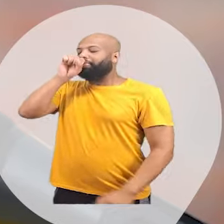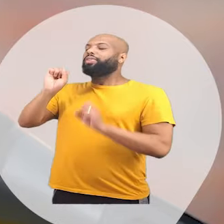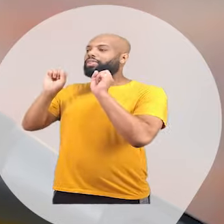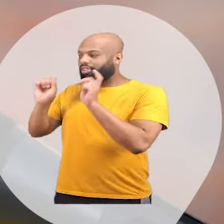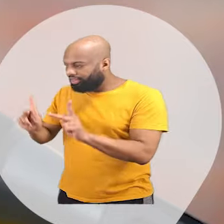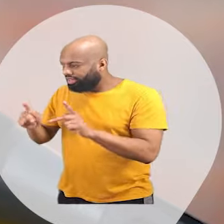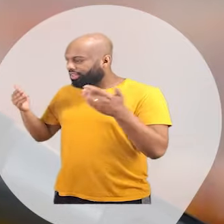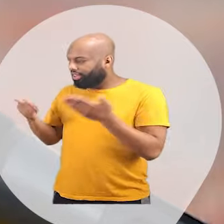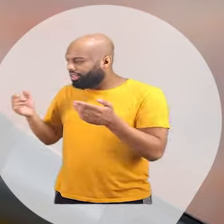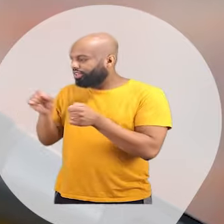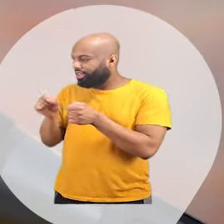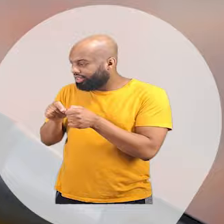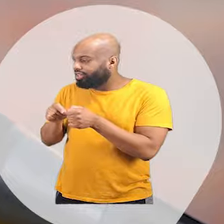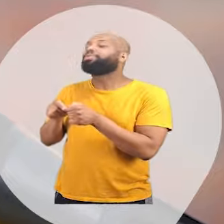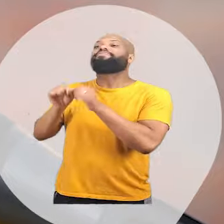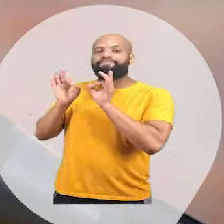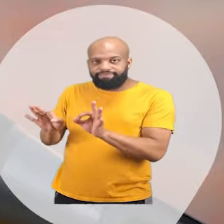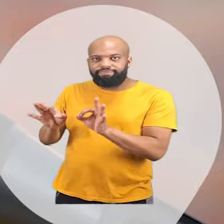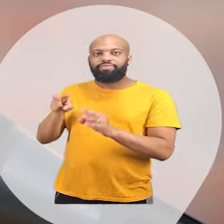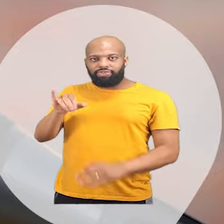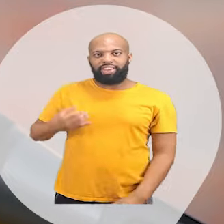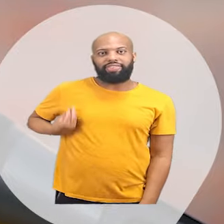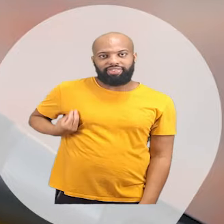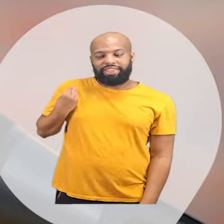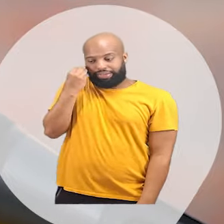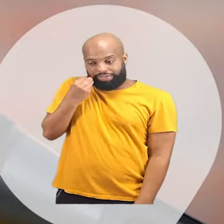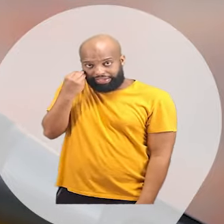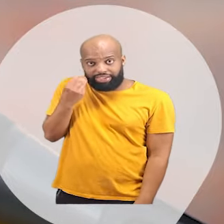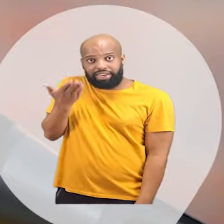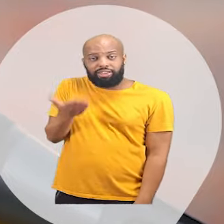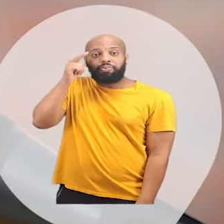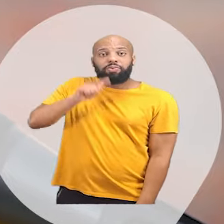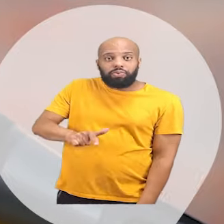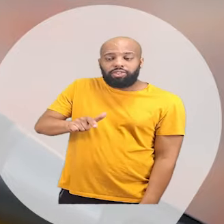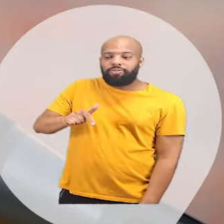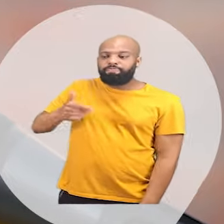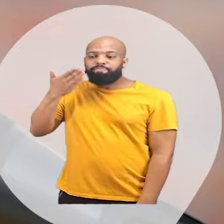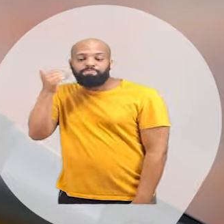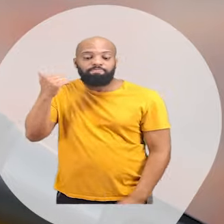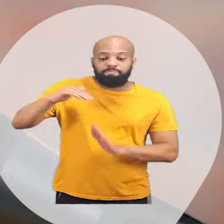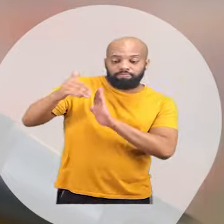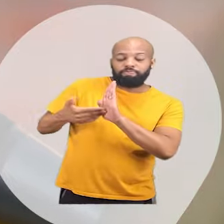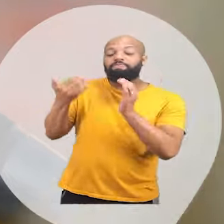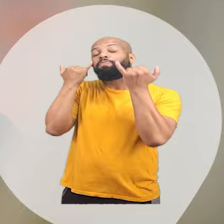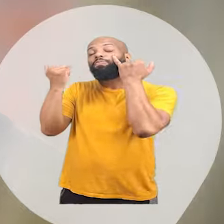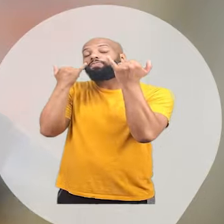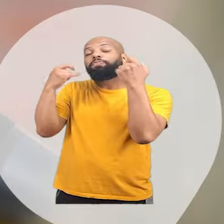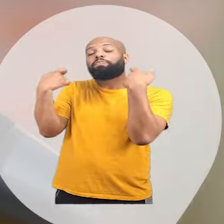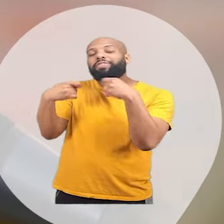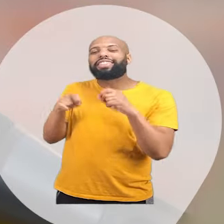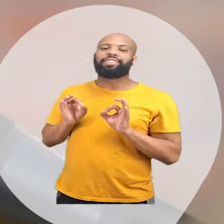fundo vamos lá e agora a gente vai viver esse momento para conseguir pegar todas as informações possíveis